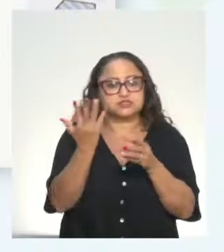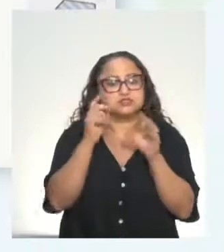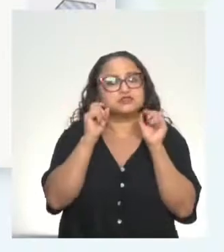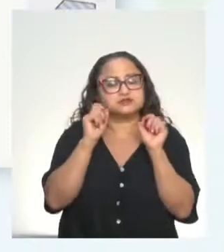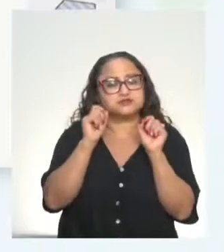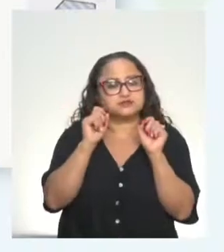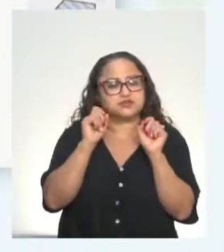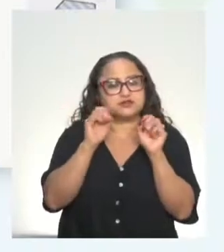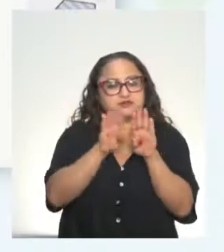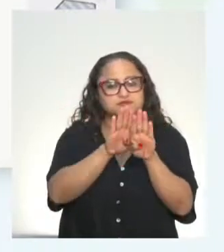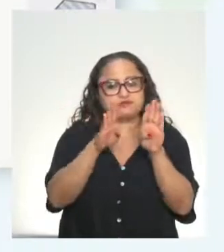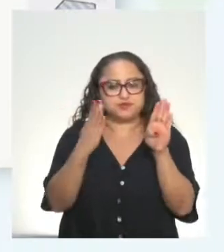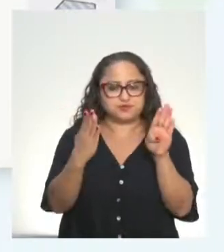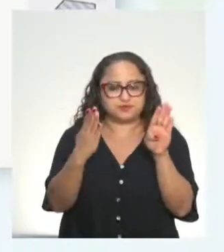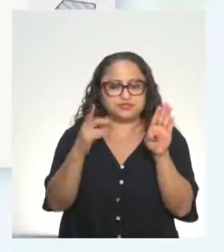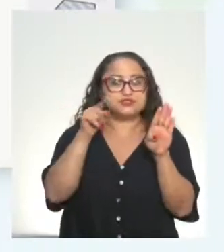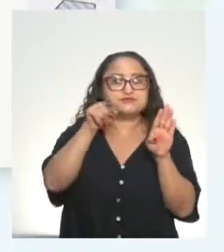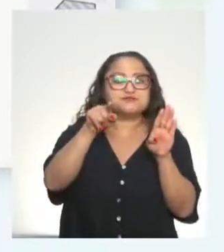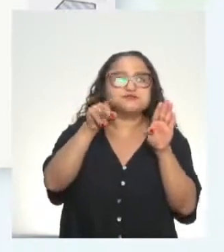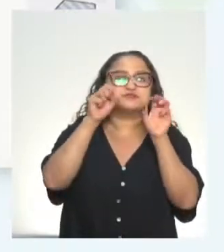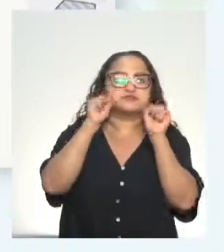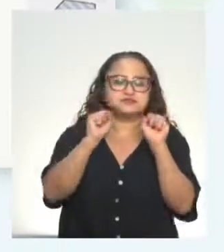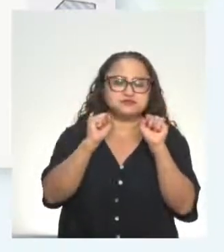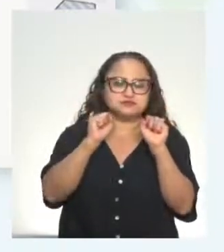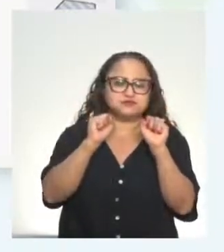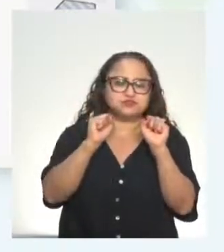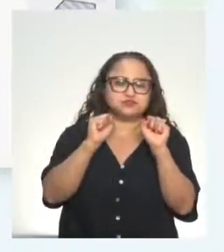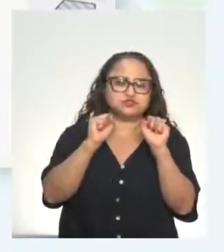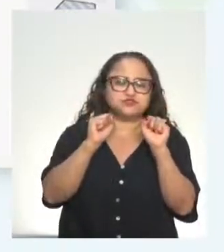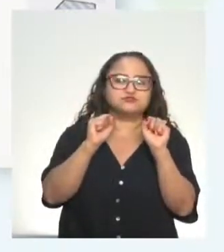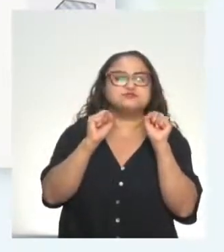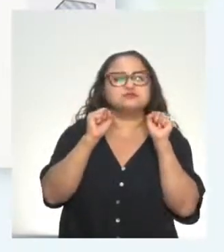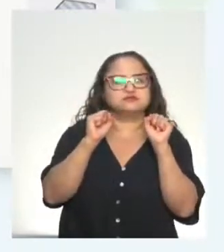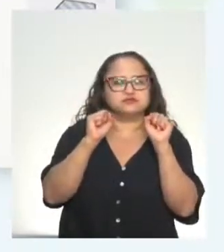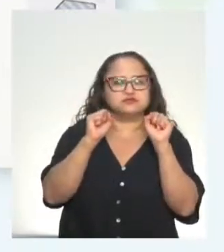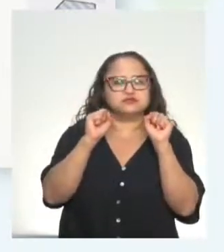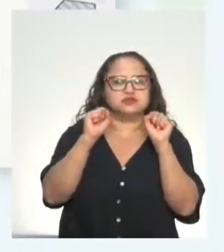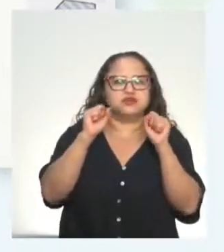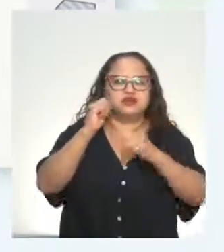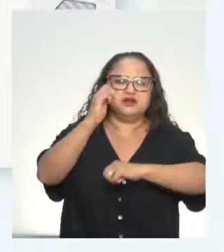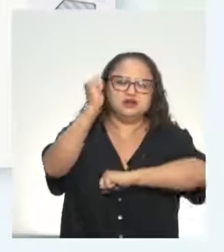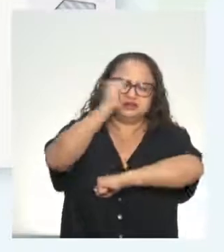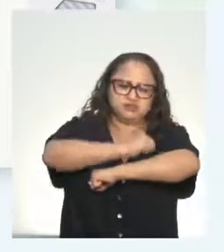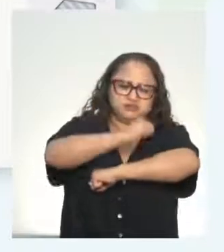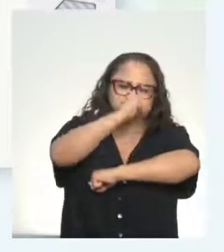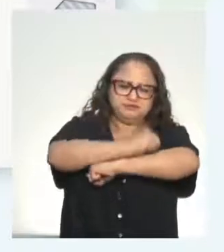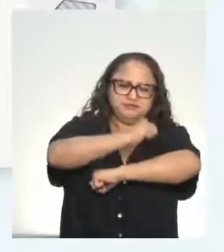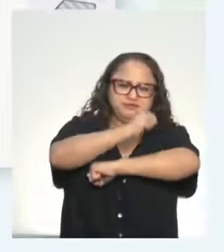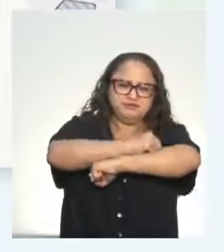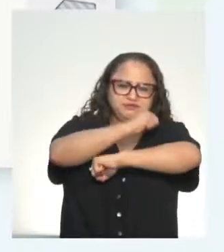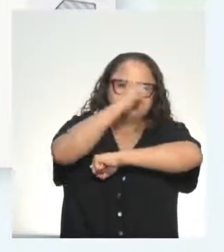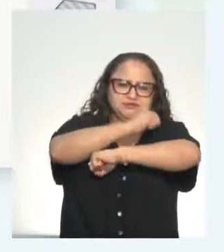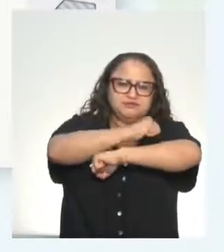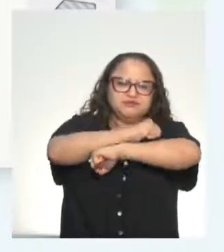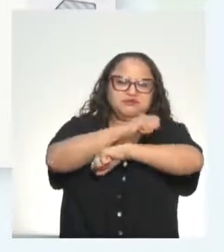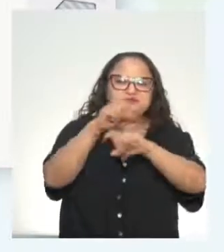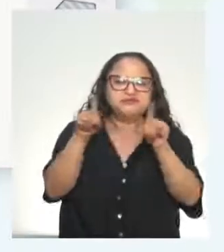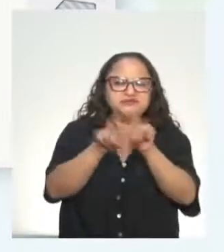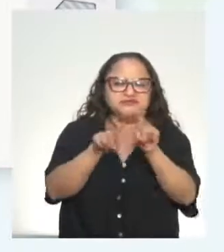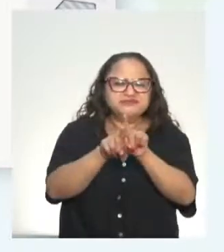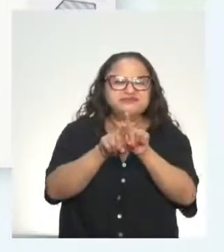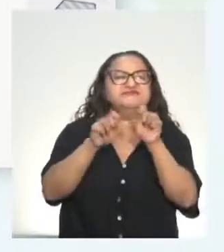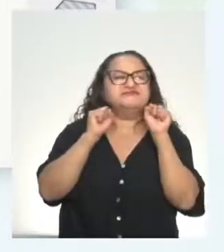porta. Você pode criar janelas, você pode, de repente, quer colocar